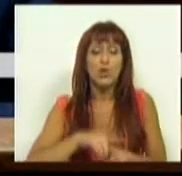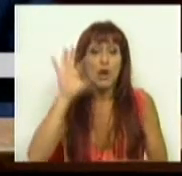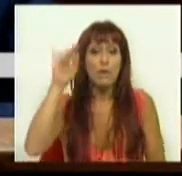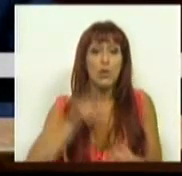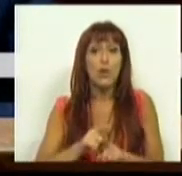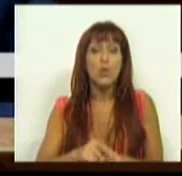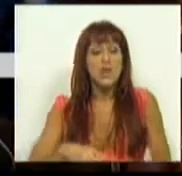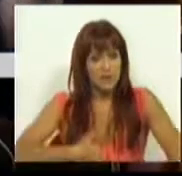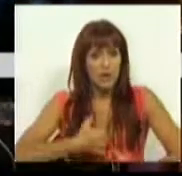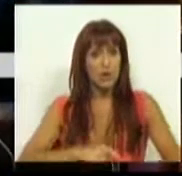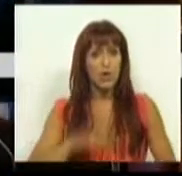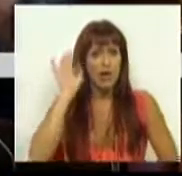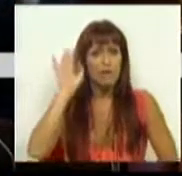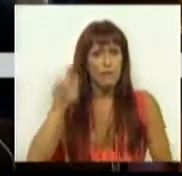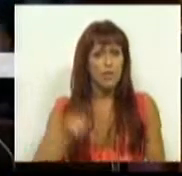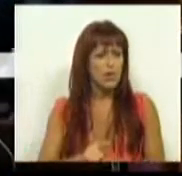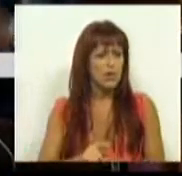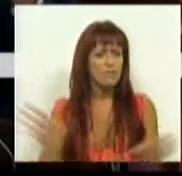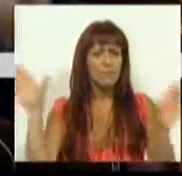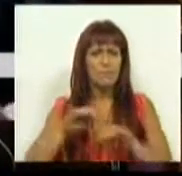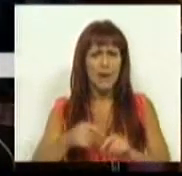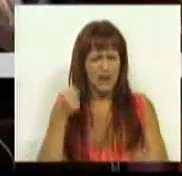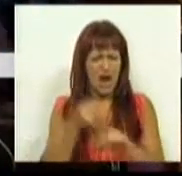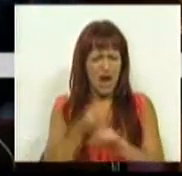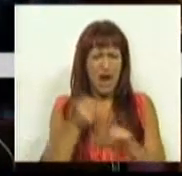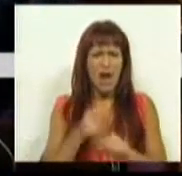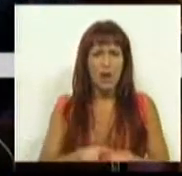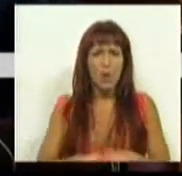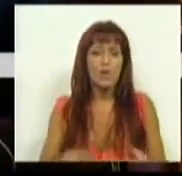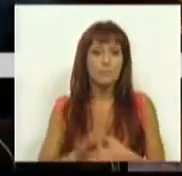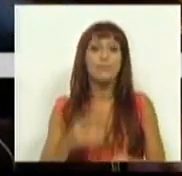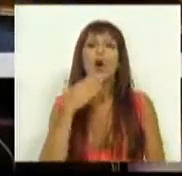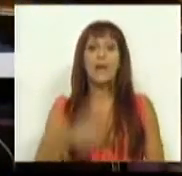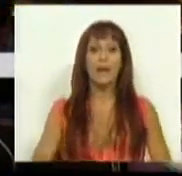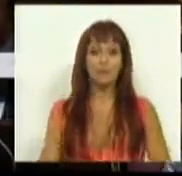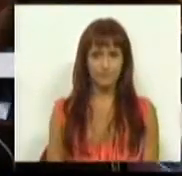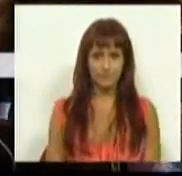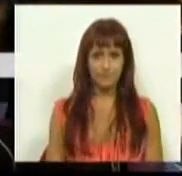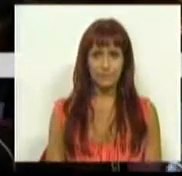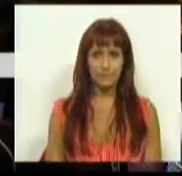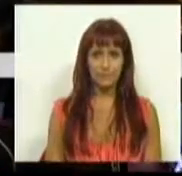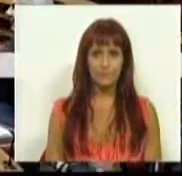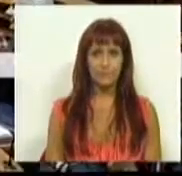fundações fazem mais sentido, que as fundações são mais atacadas e mais cortadas. Muito obrigado. Muito obrigado.